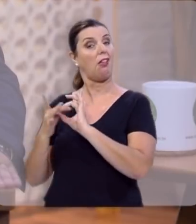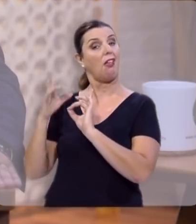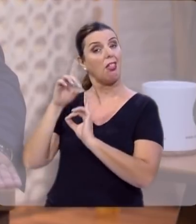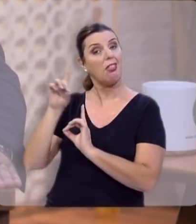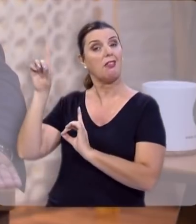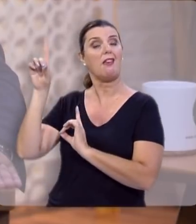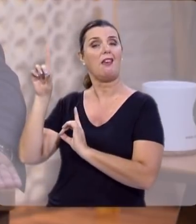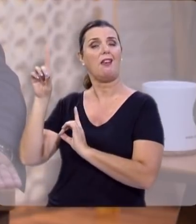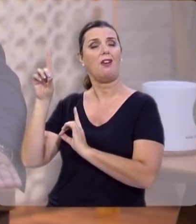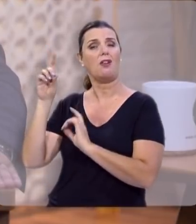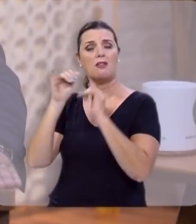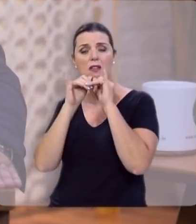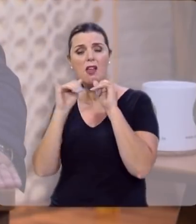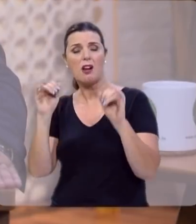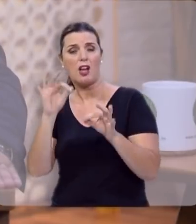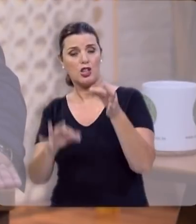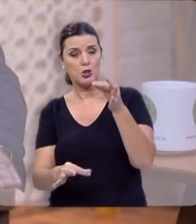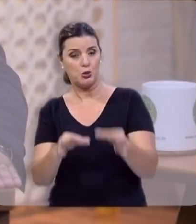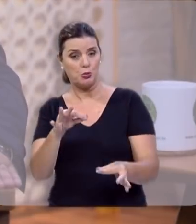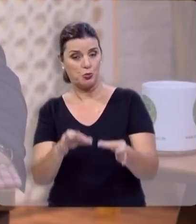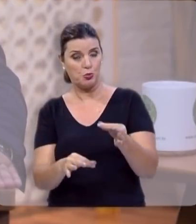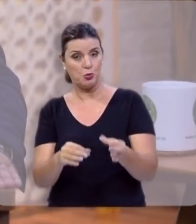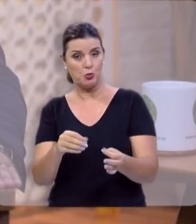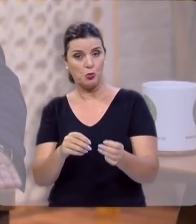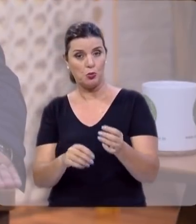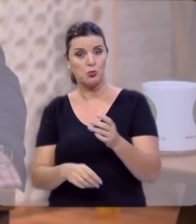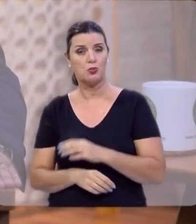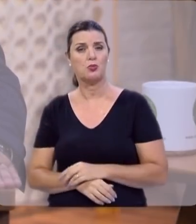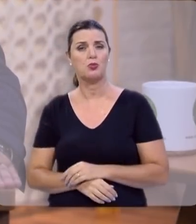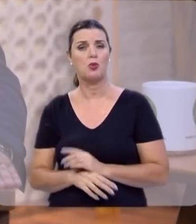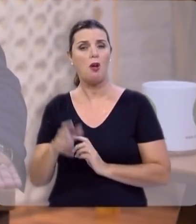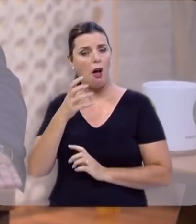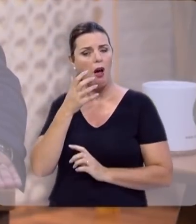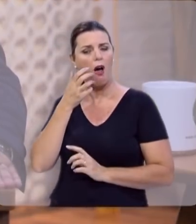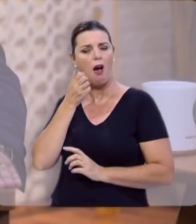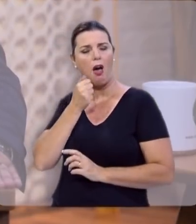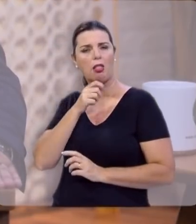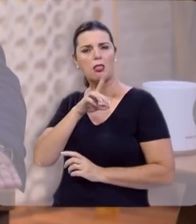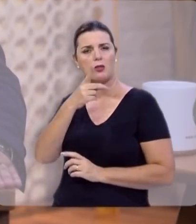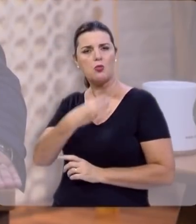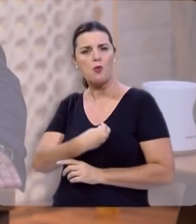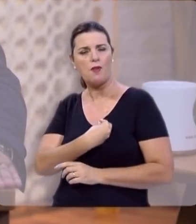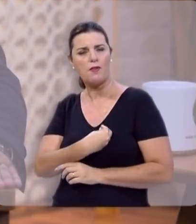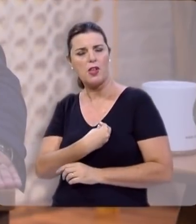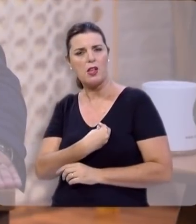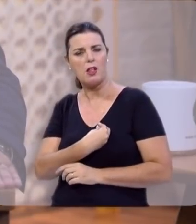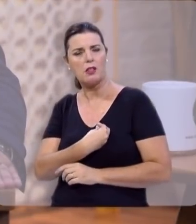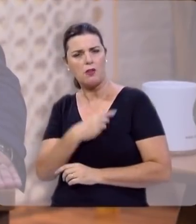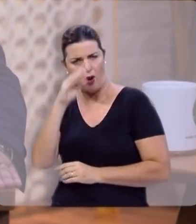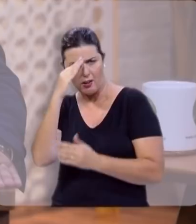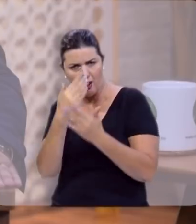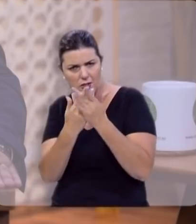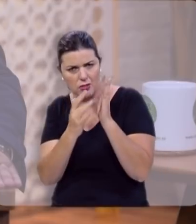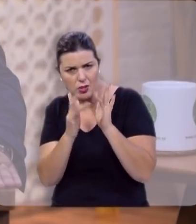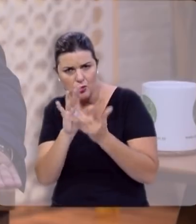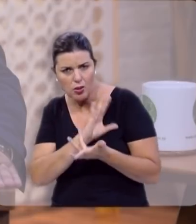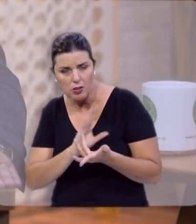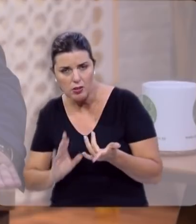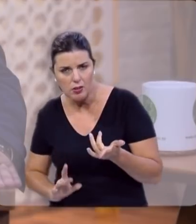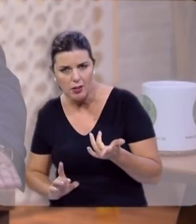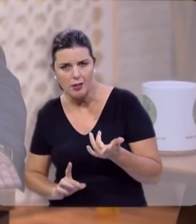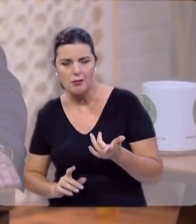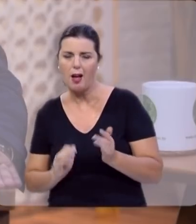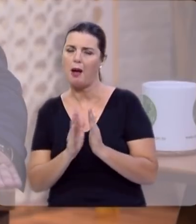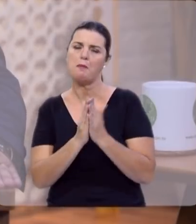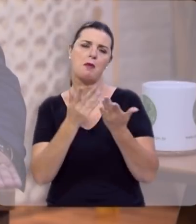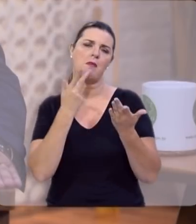com Ele, para declarar você justo no tribunal de Deus e te adotar como filho, se você crê em Jesus Cristo, a Bíblia diz que